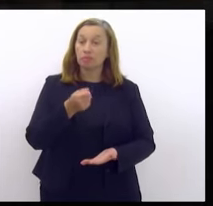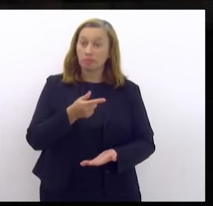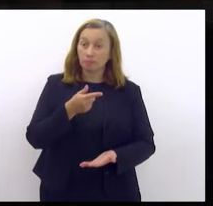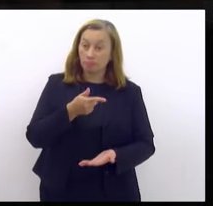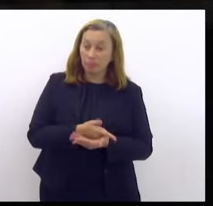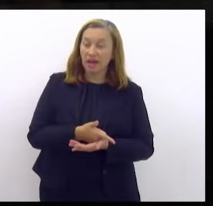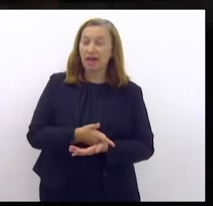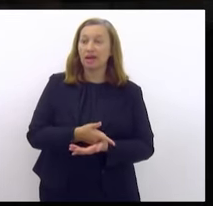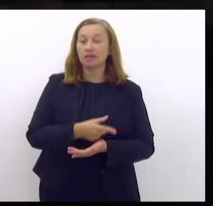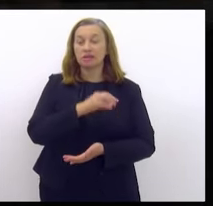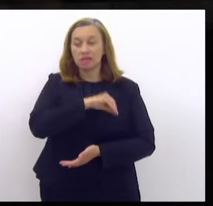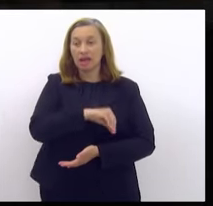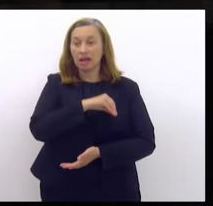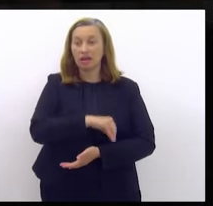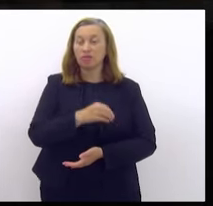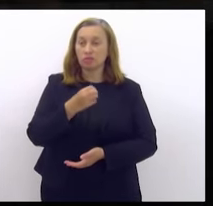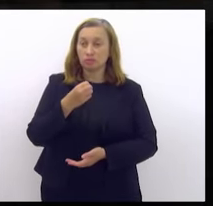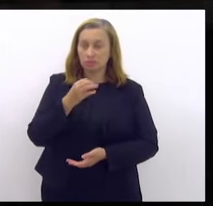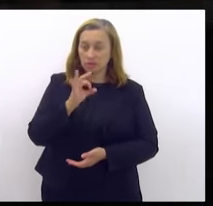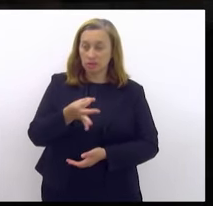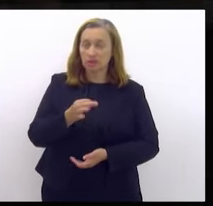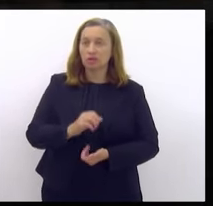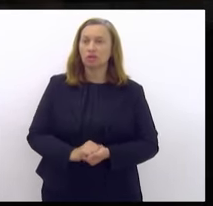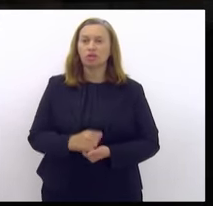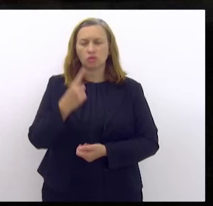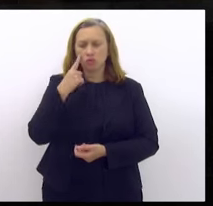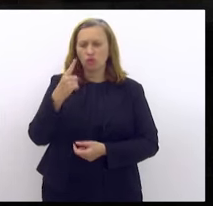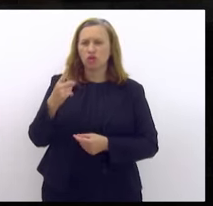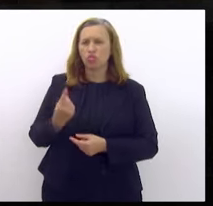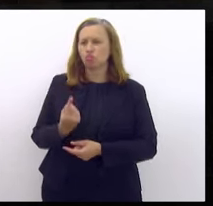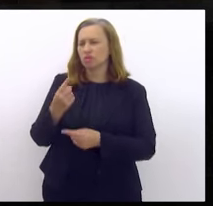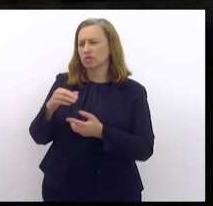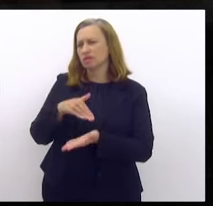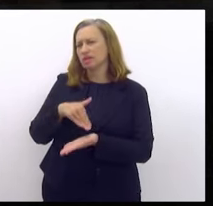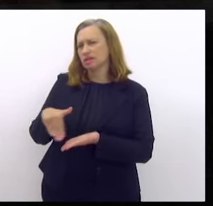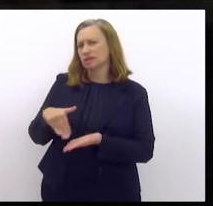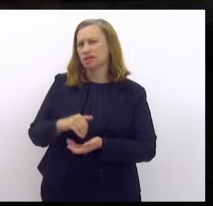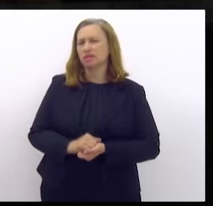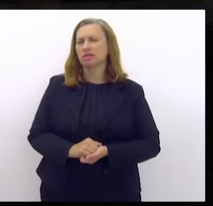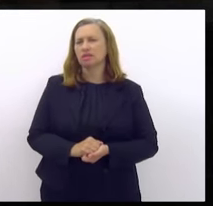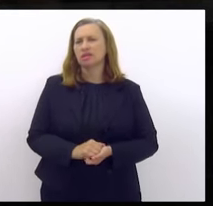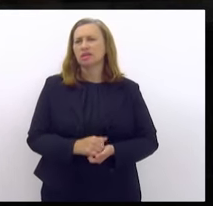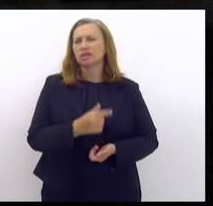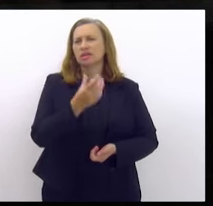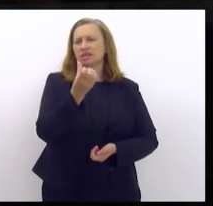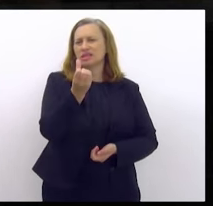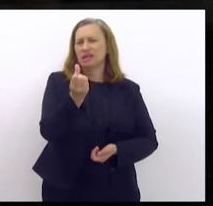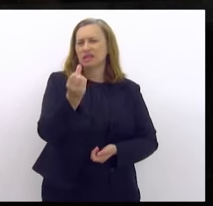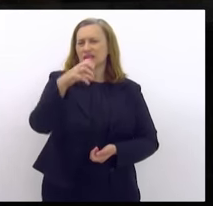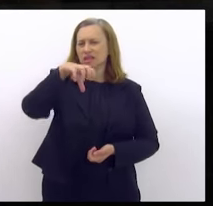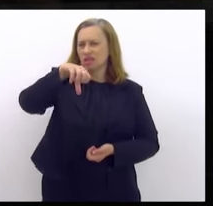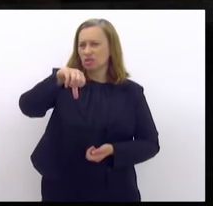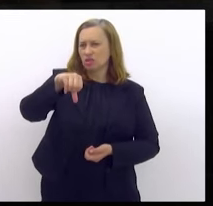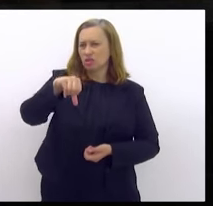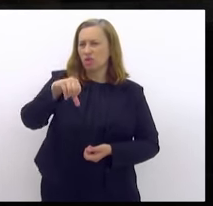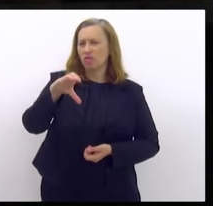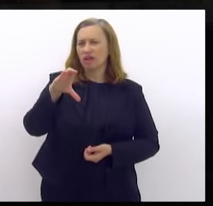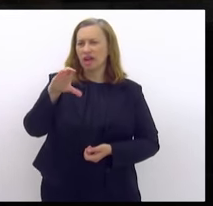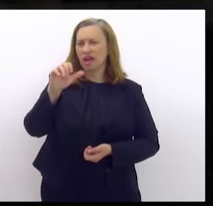remunerado. Aí, quando eu vejo uma secretaria que tem 69